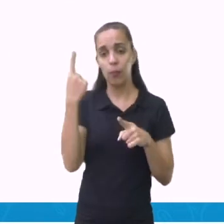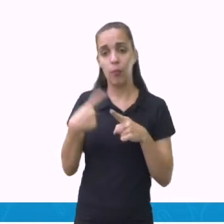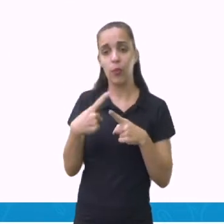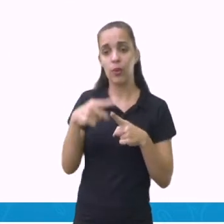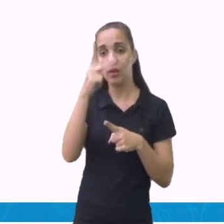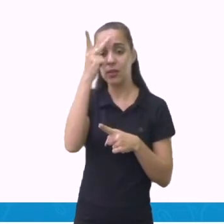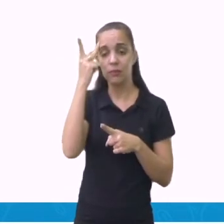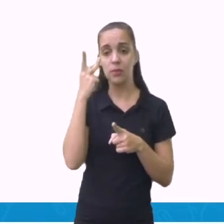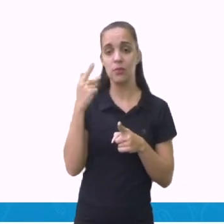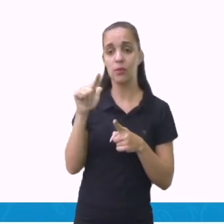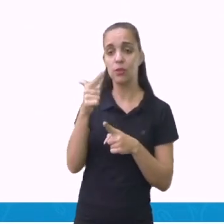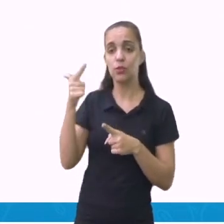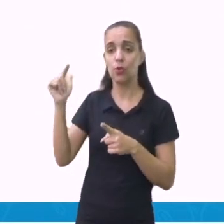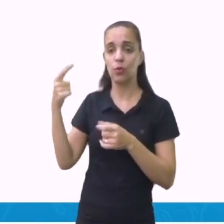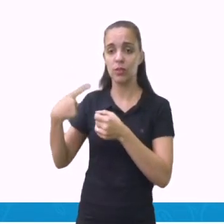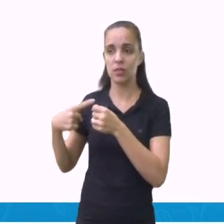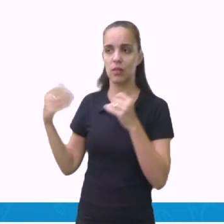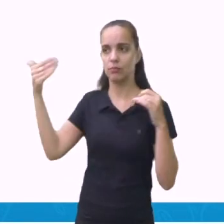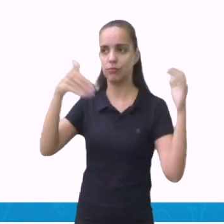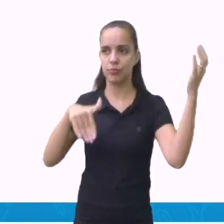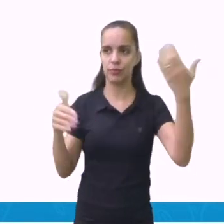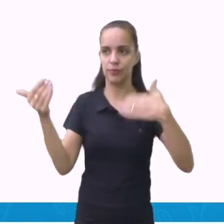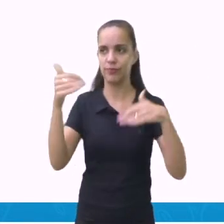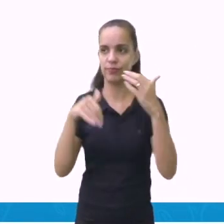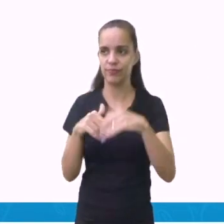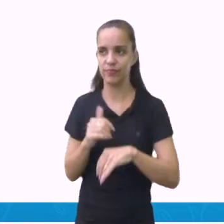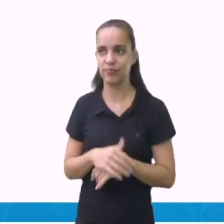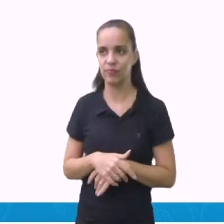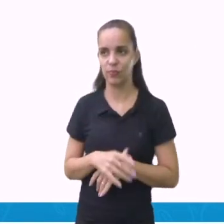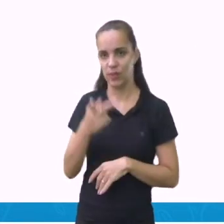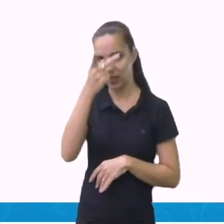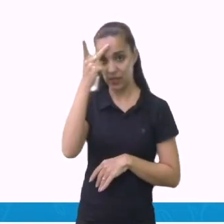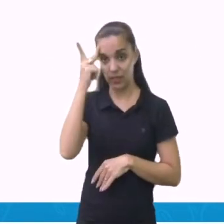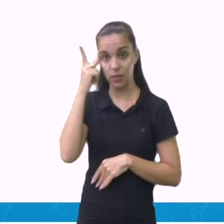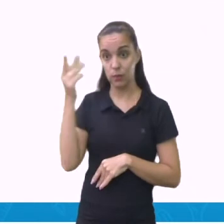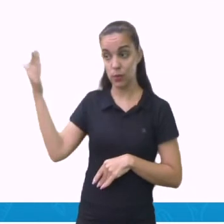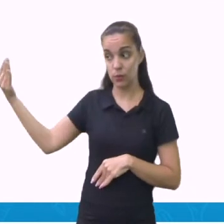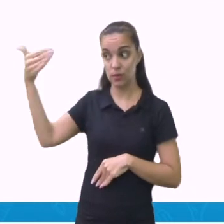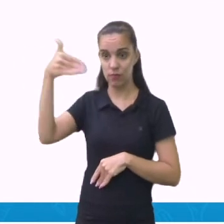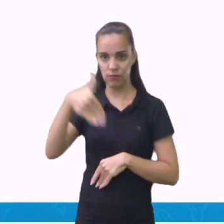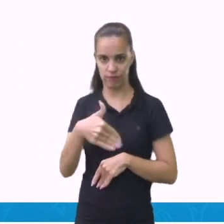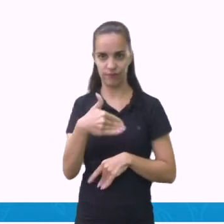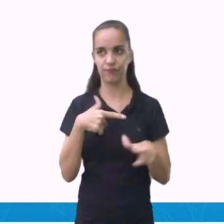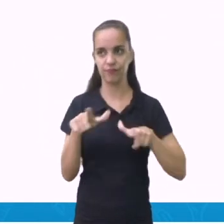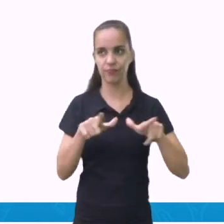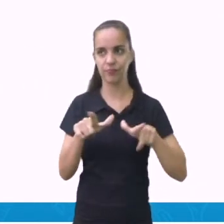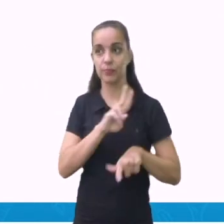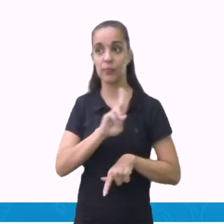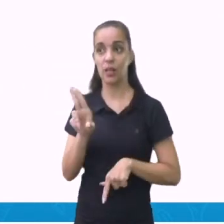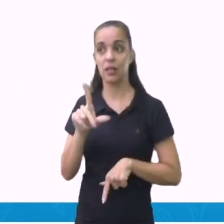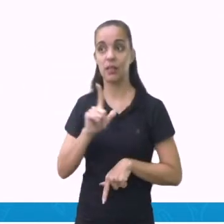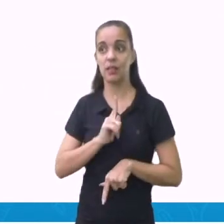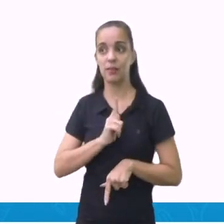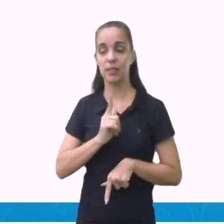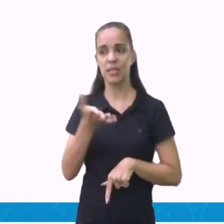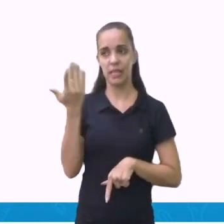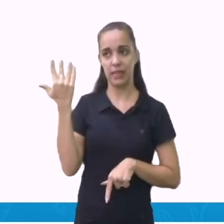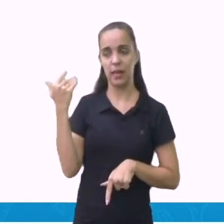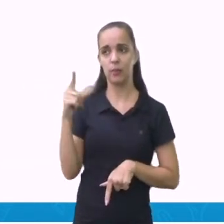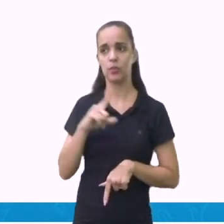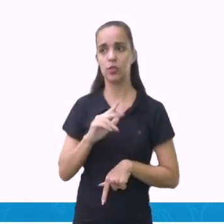em Brasília. E aí, essas pessoas que vieram para Brasília, elas têm um nome, né? Na